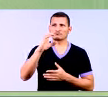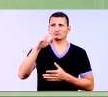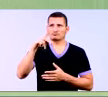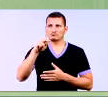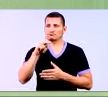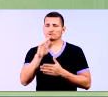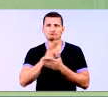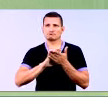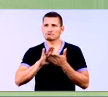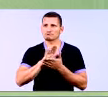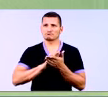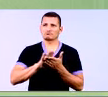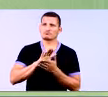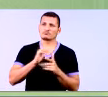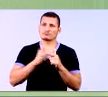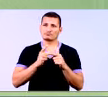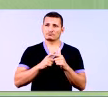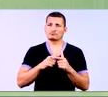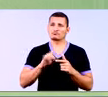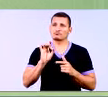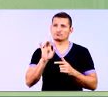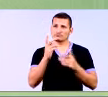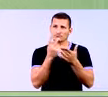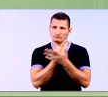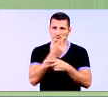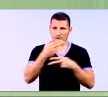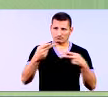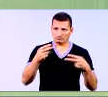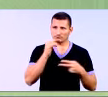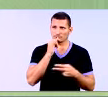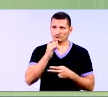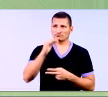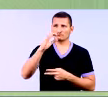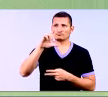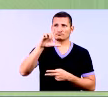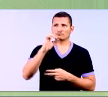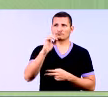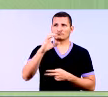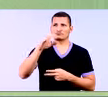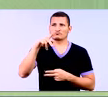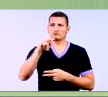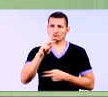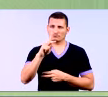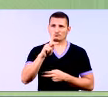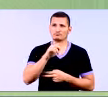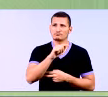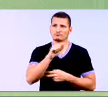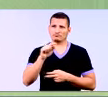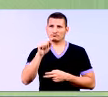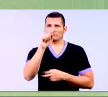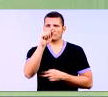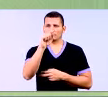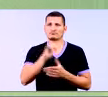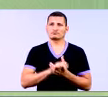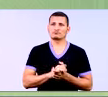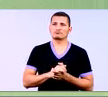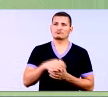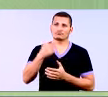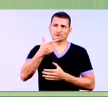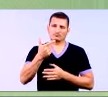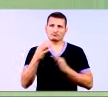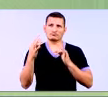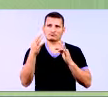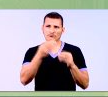só acontecem quando o clock executa, na subida dele. Segundo que todas as atividades, elas